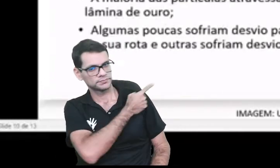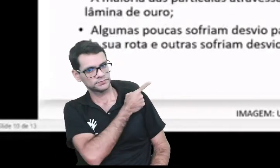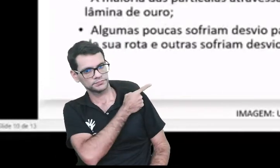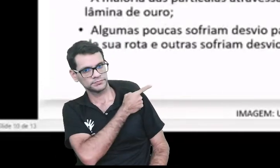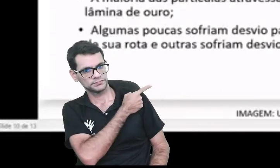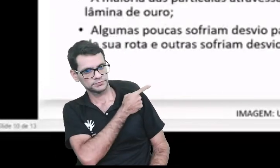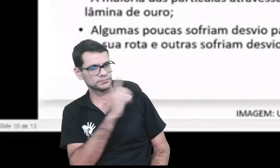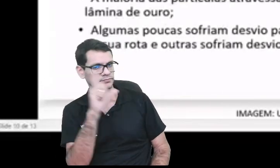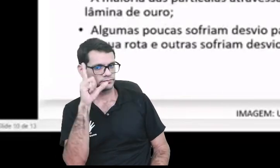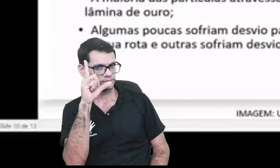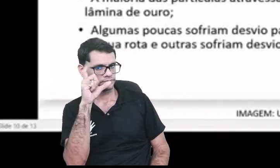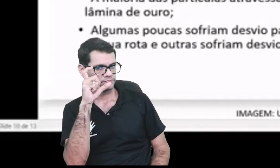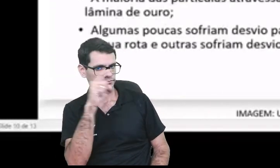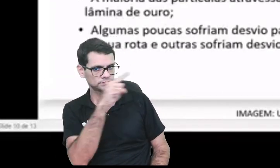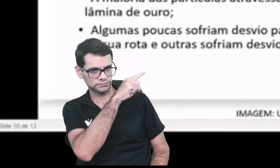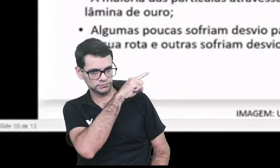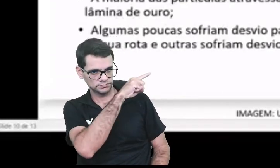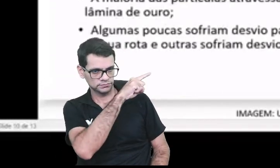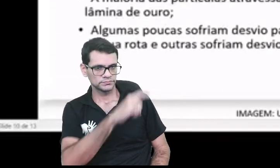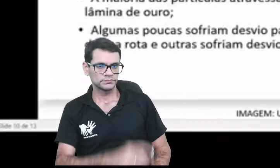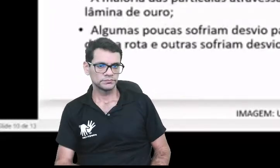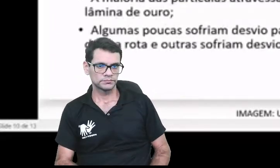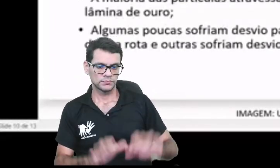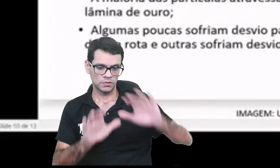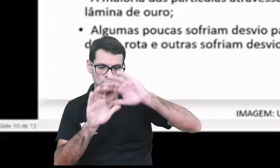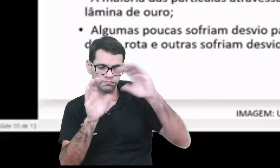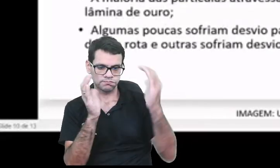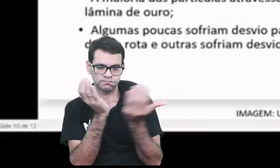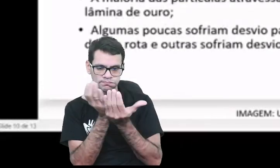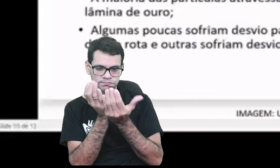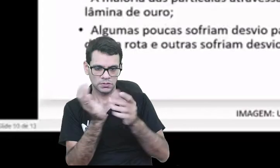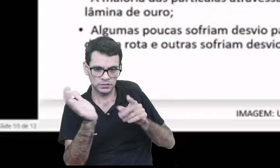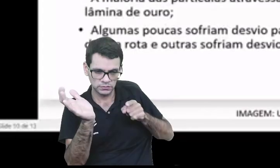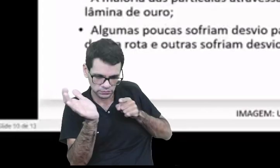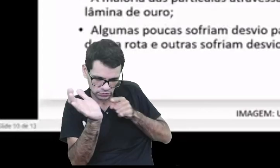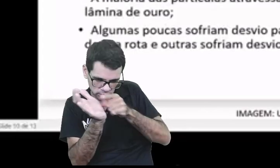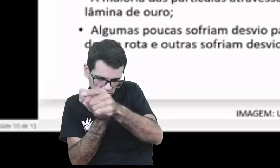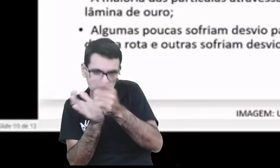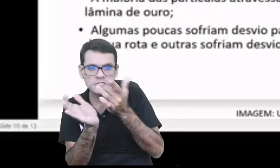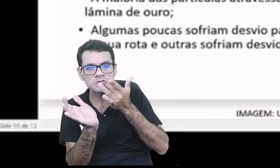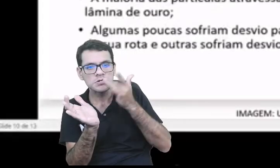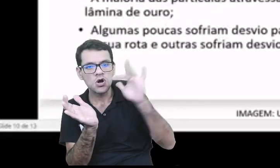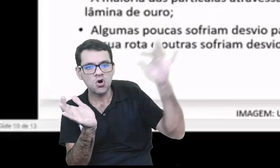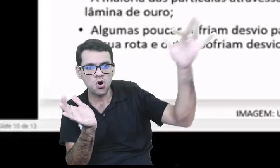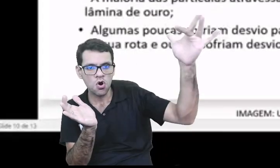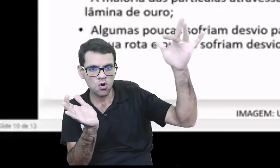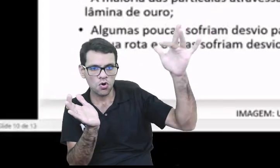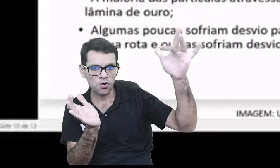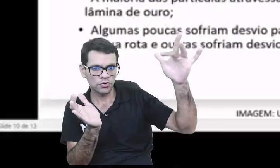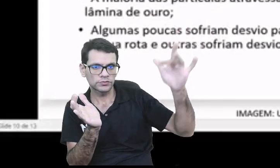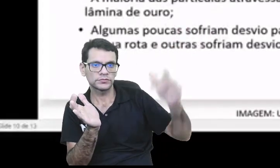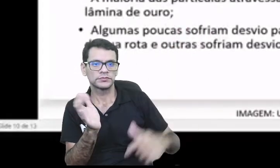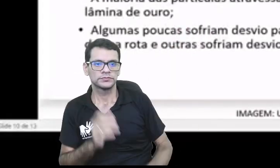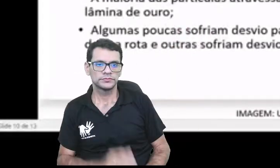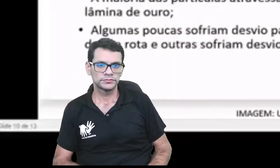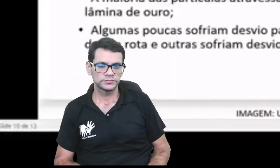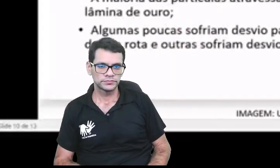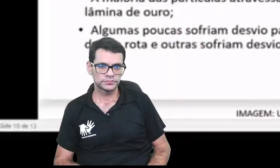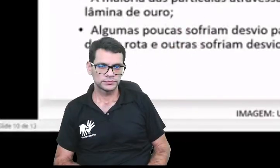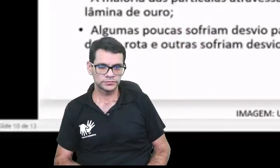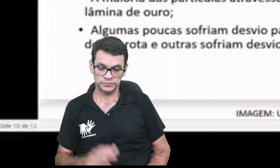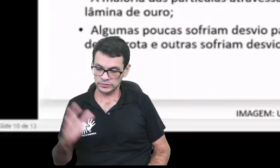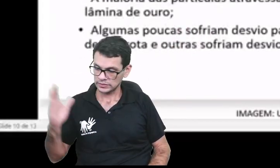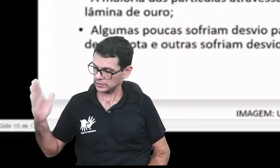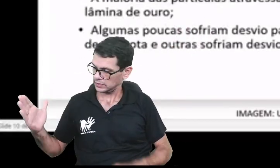ó, né? E aí ele bombardeou. Aqui tem uma placa de chumbo, né? E aqui tem um